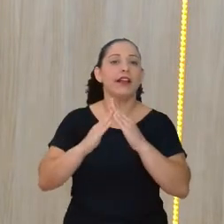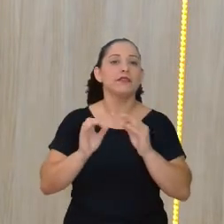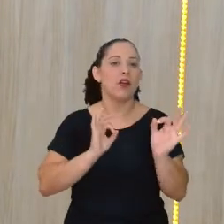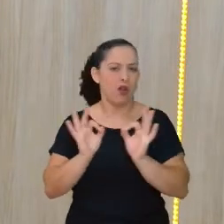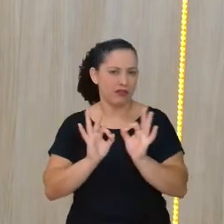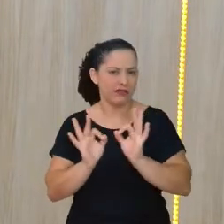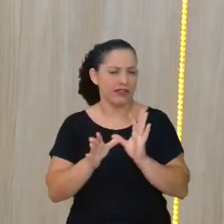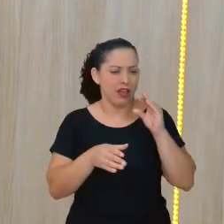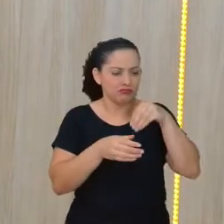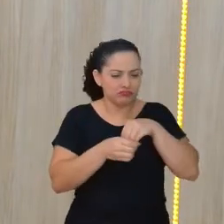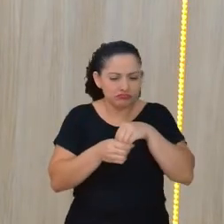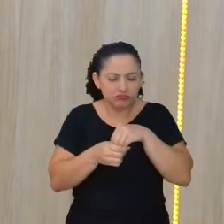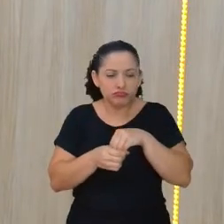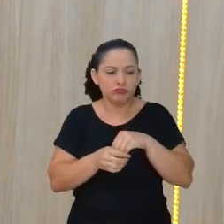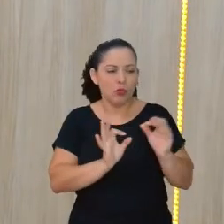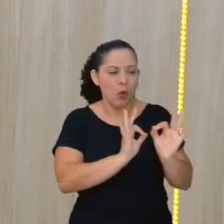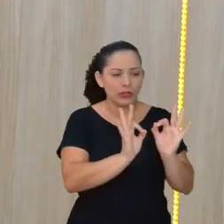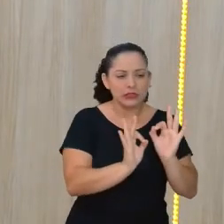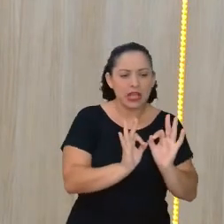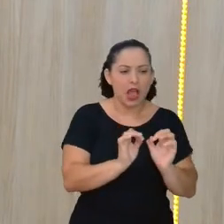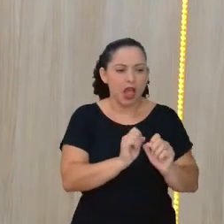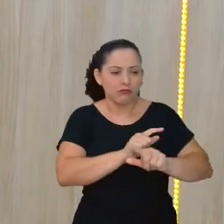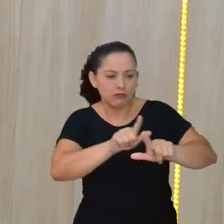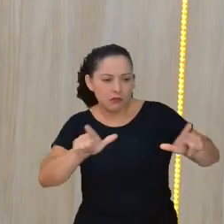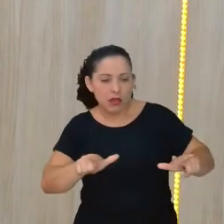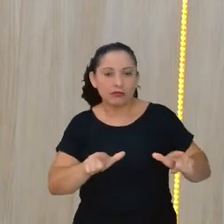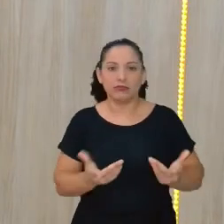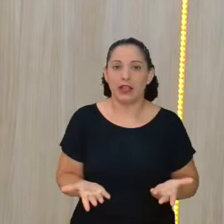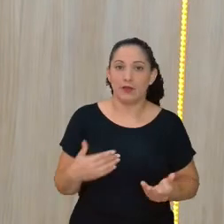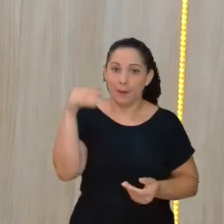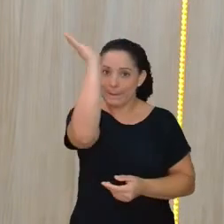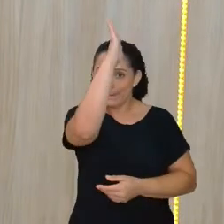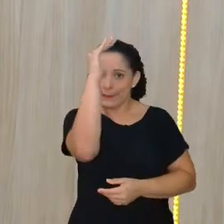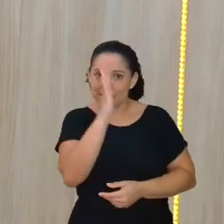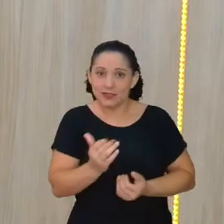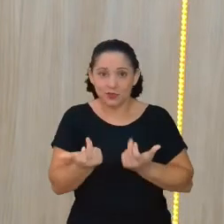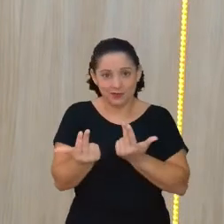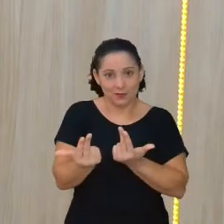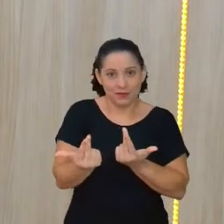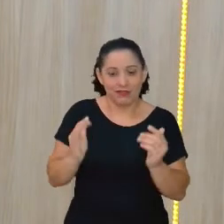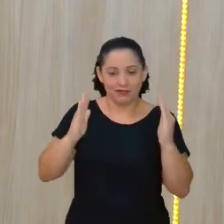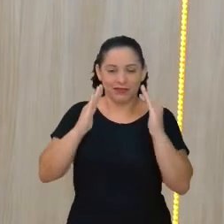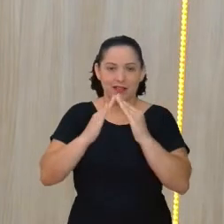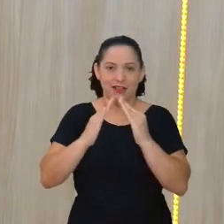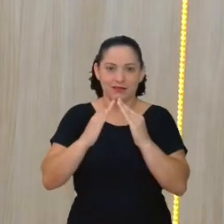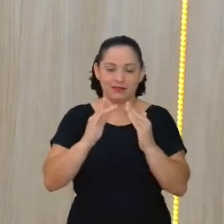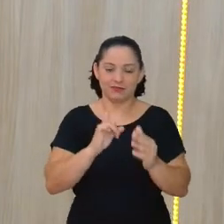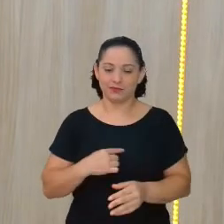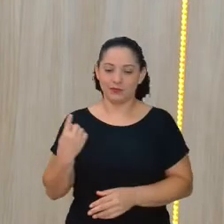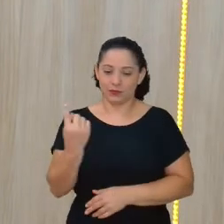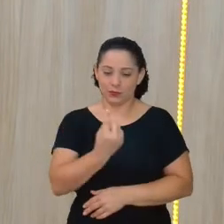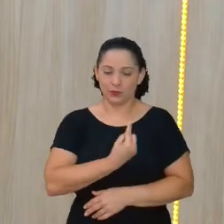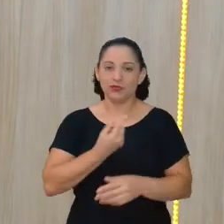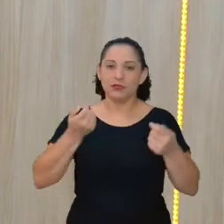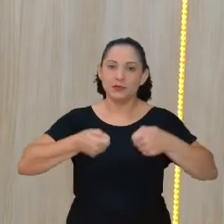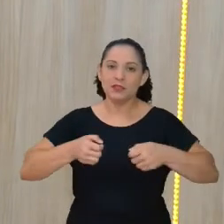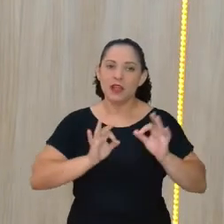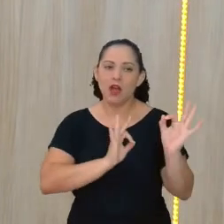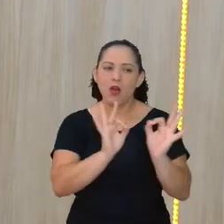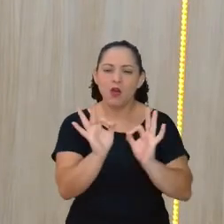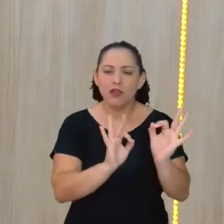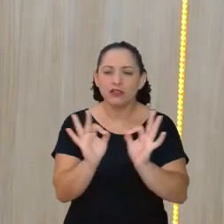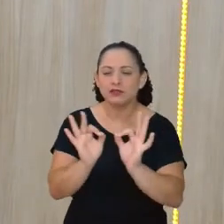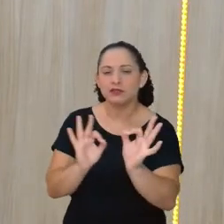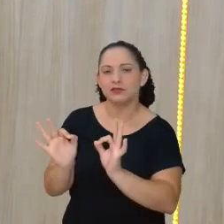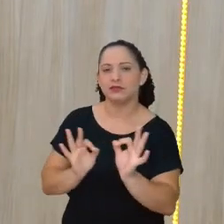organiza a sua casa? O Brasil é a nossa casa, não é? E a gente precisa de alguém para